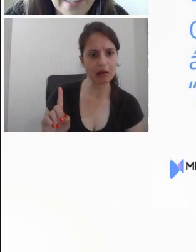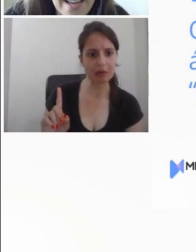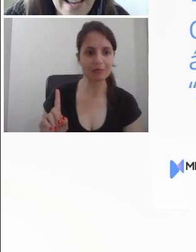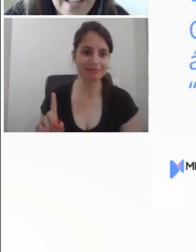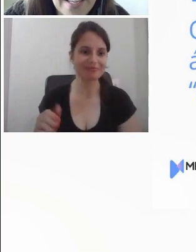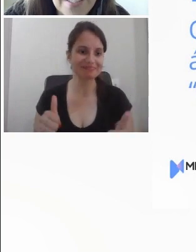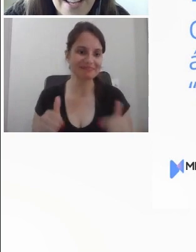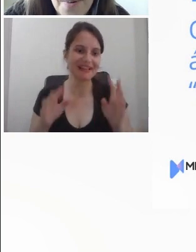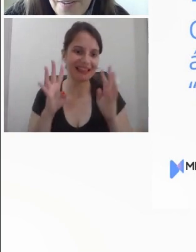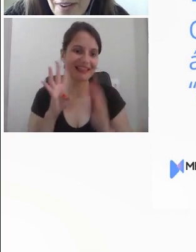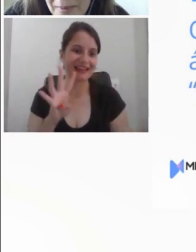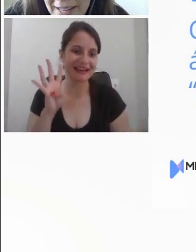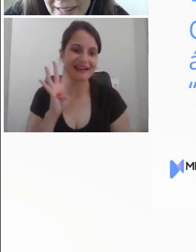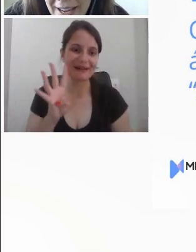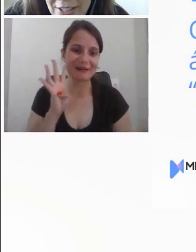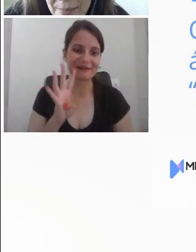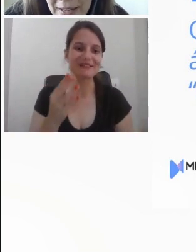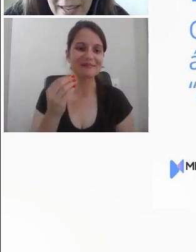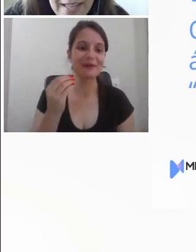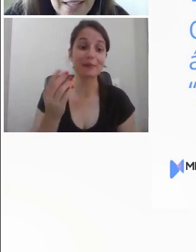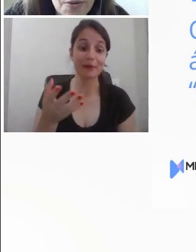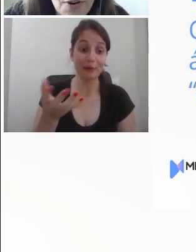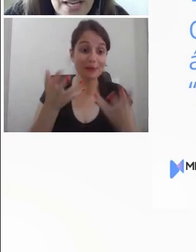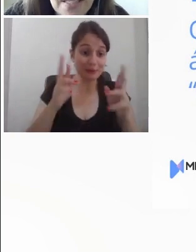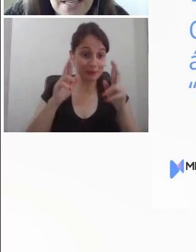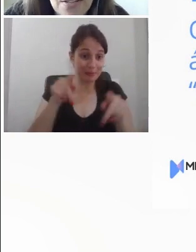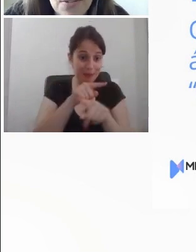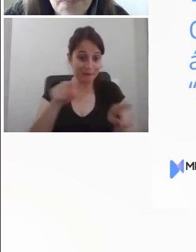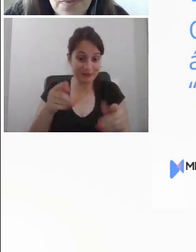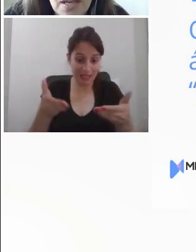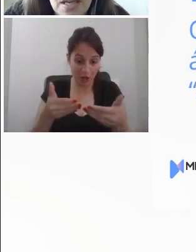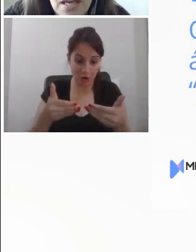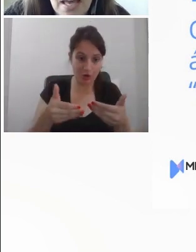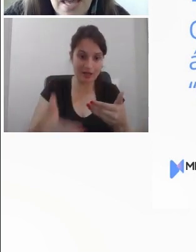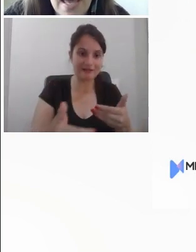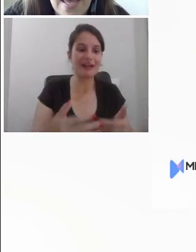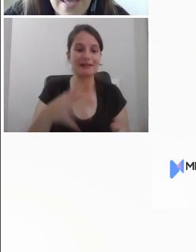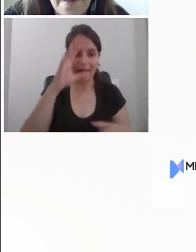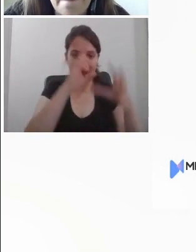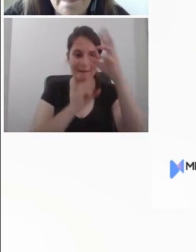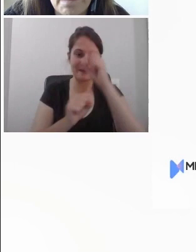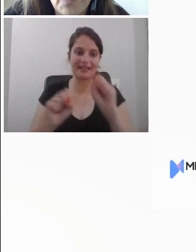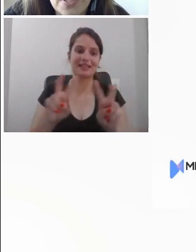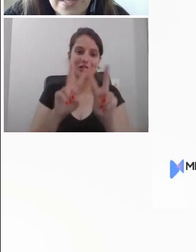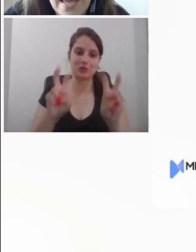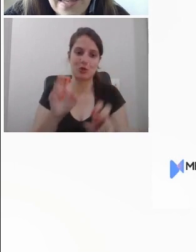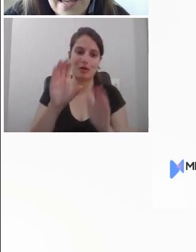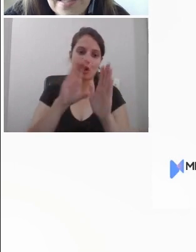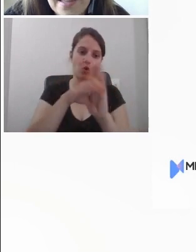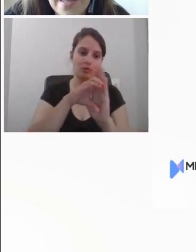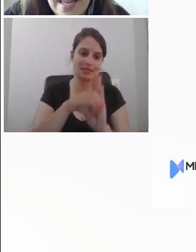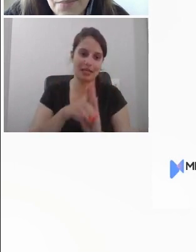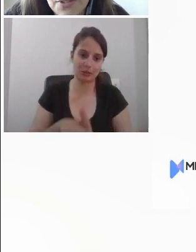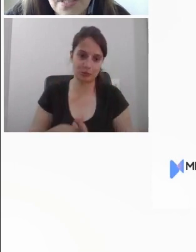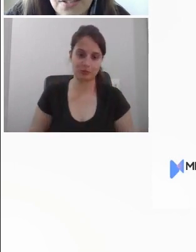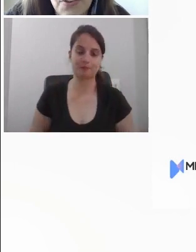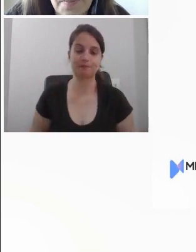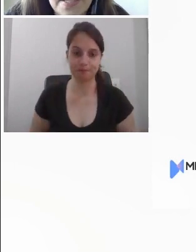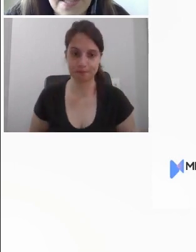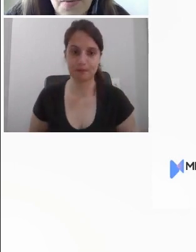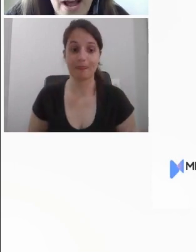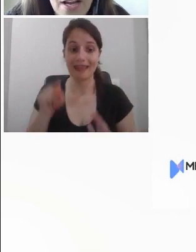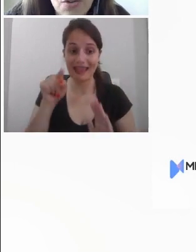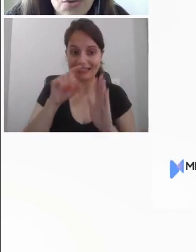vamos tentar gerar uma familiaridade aí para quem ainda não conhece isso eh Por que que esse termo